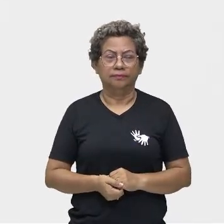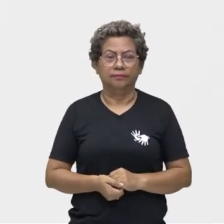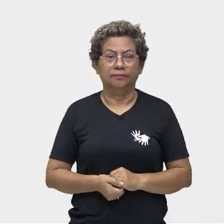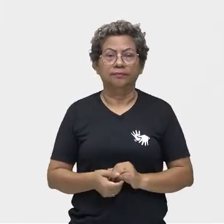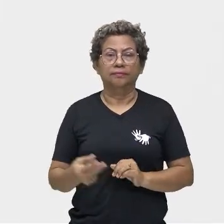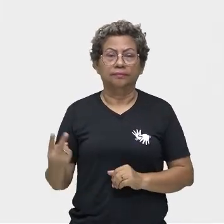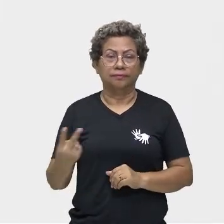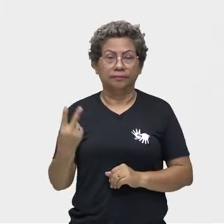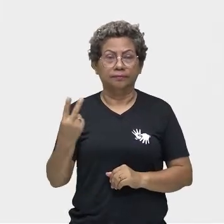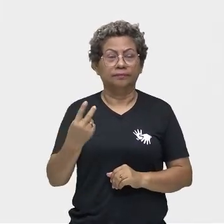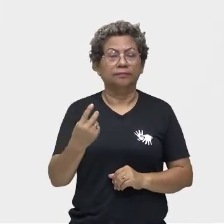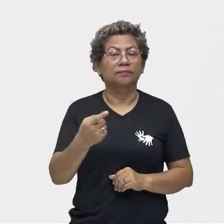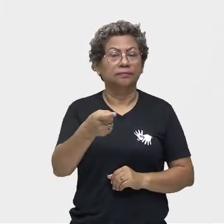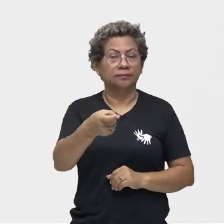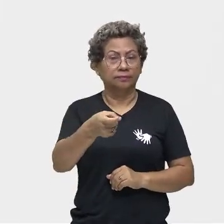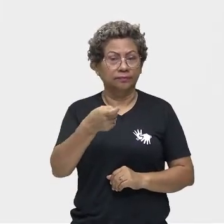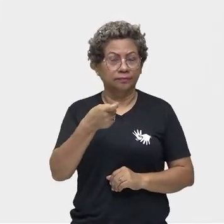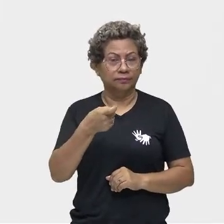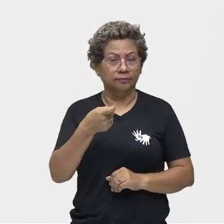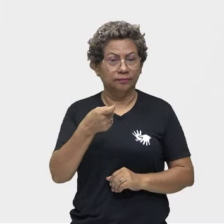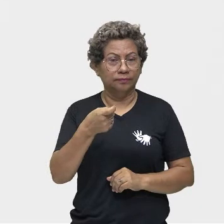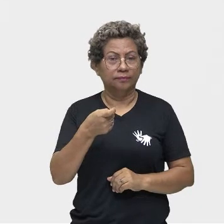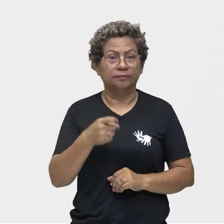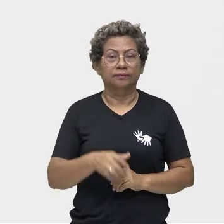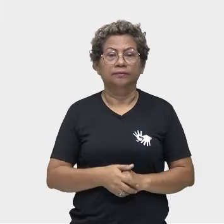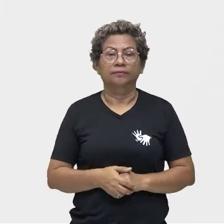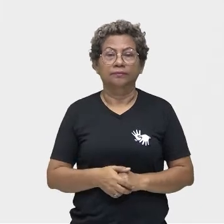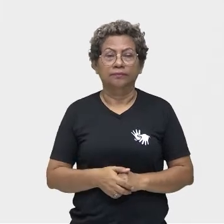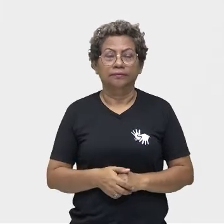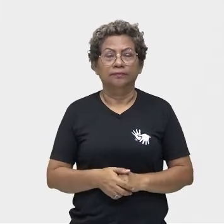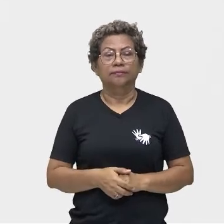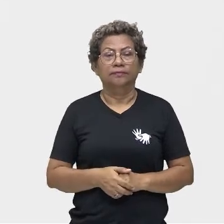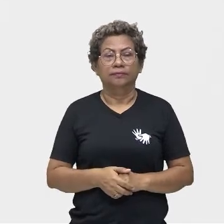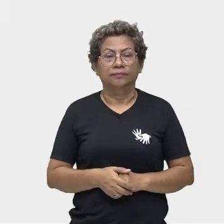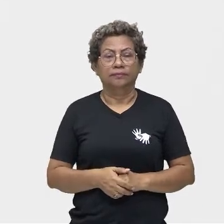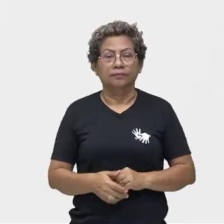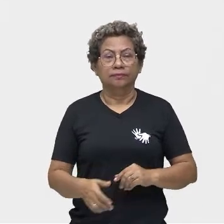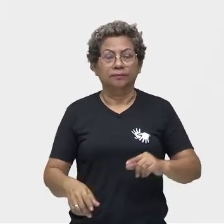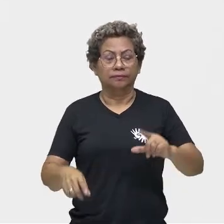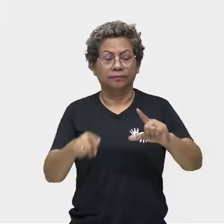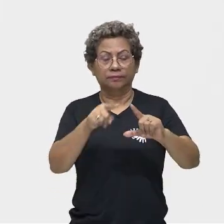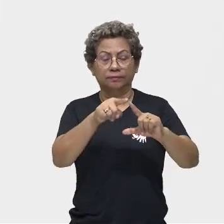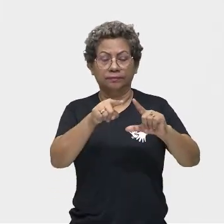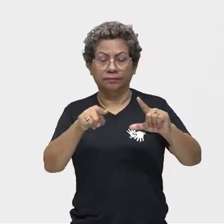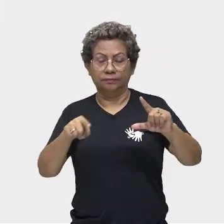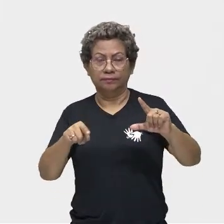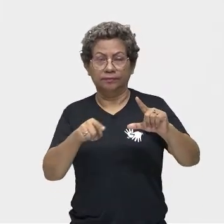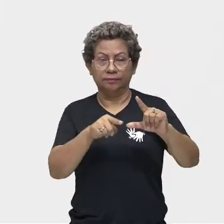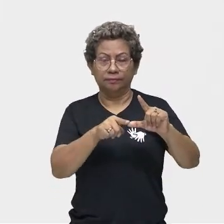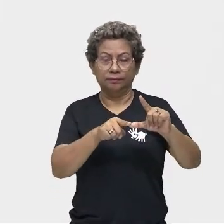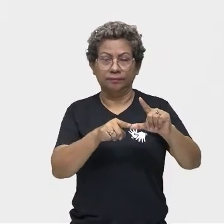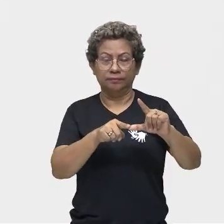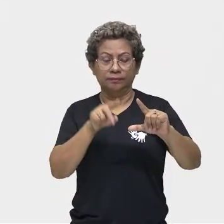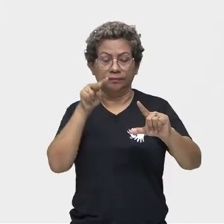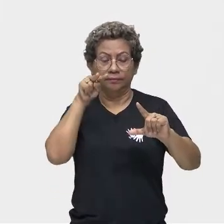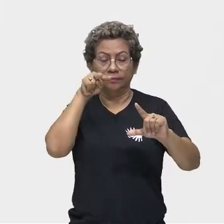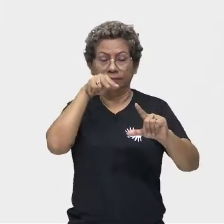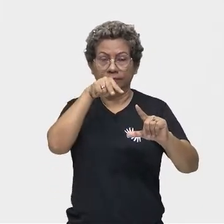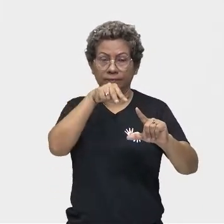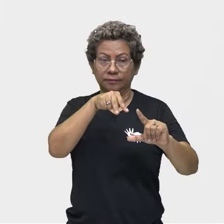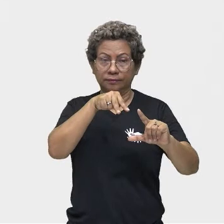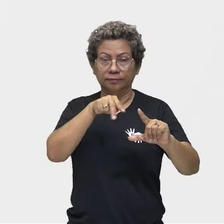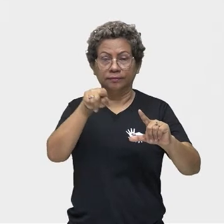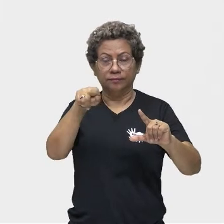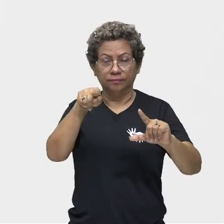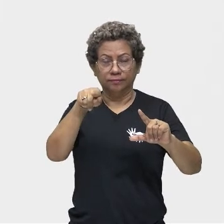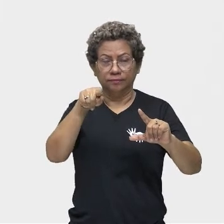nesse nosso primeiro item, diz o seguinte: determine o valor de x nos triângulos retângulos abaixo. Então, quando